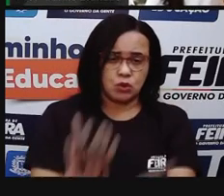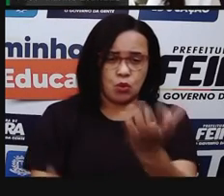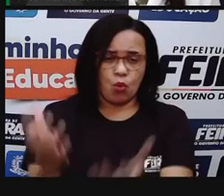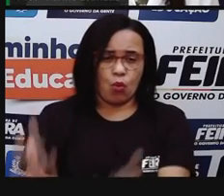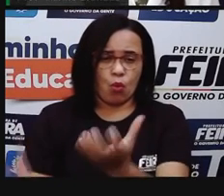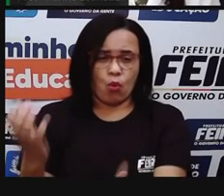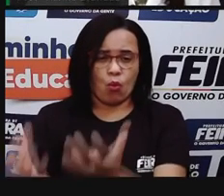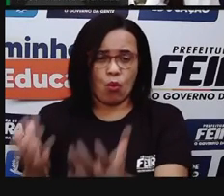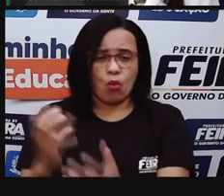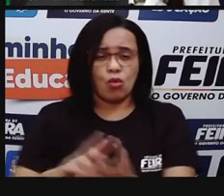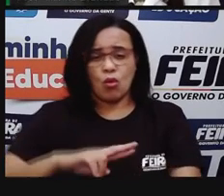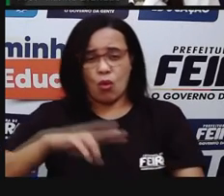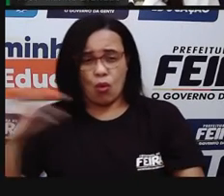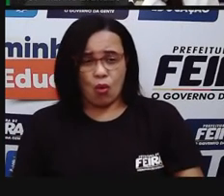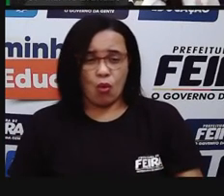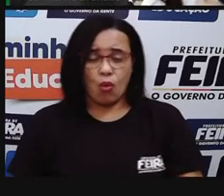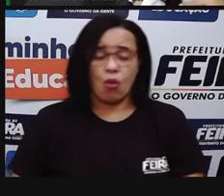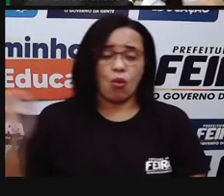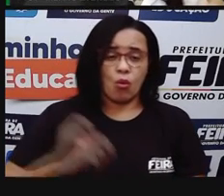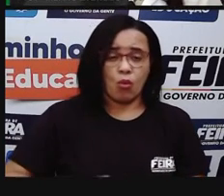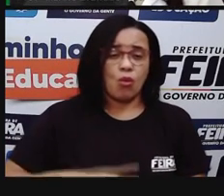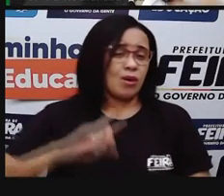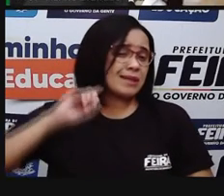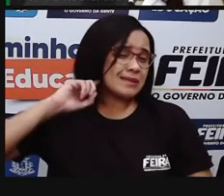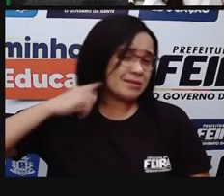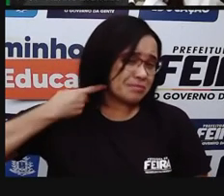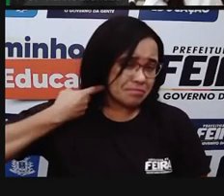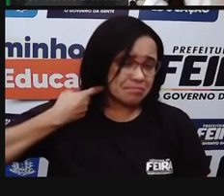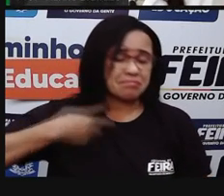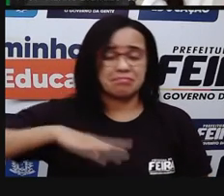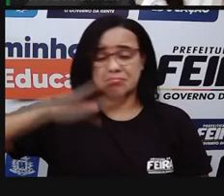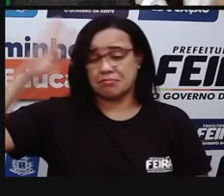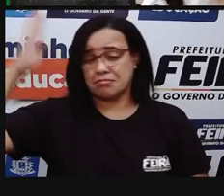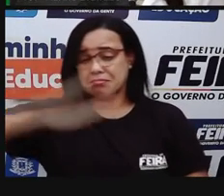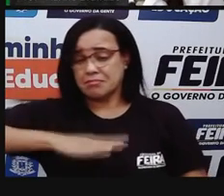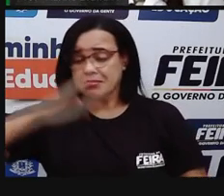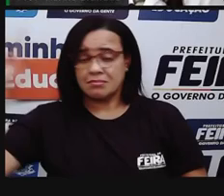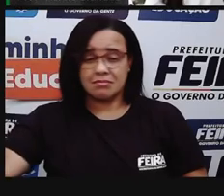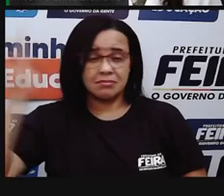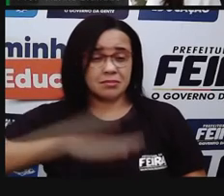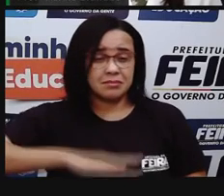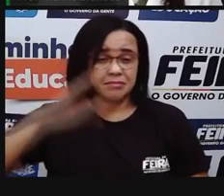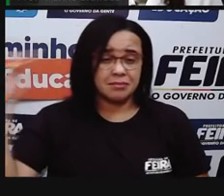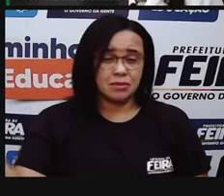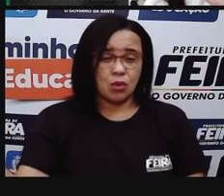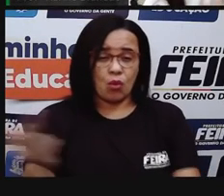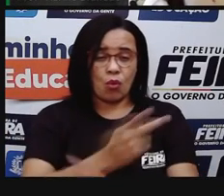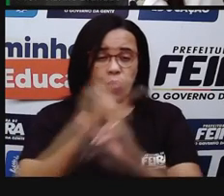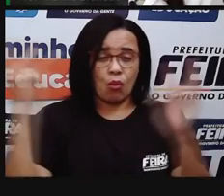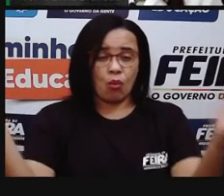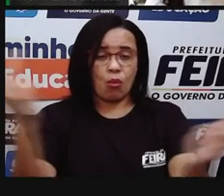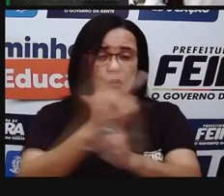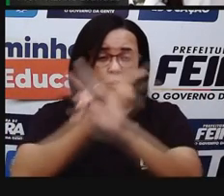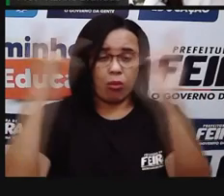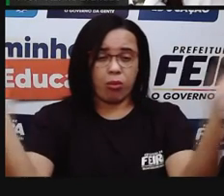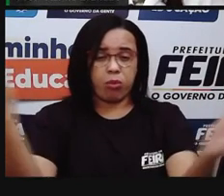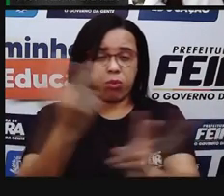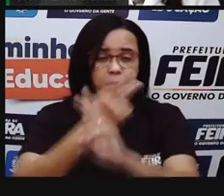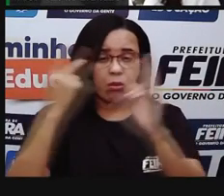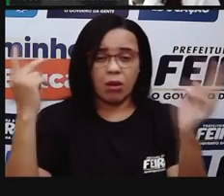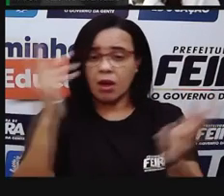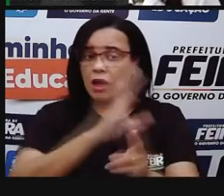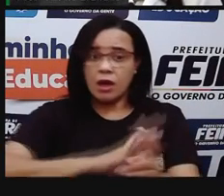ou com a poluição, né, que a gente tem atualmente, né, essa poluição do ar e esses impactos